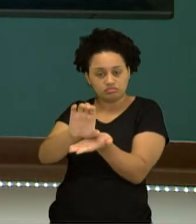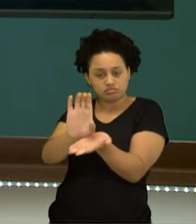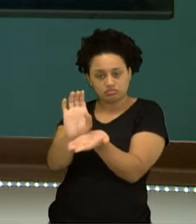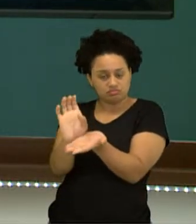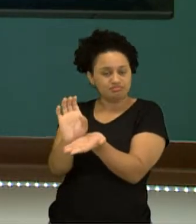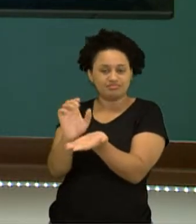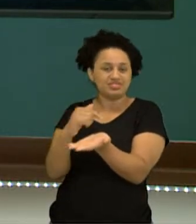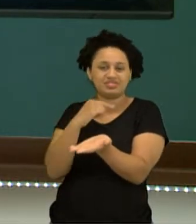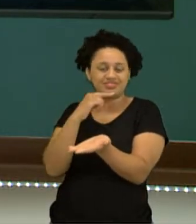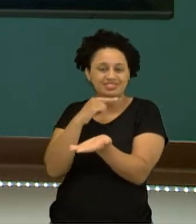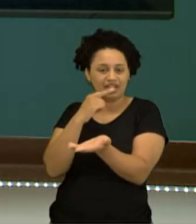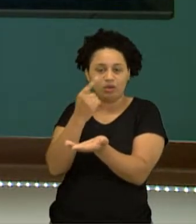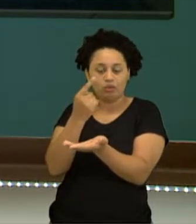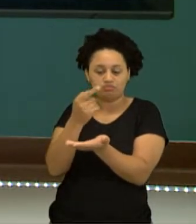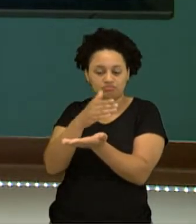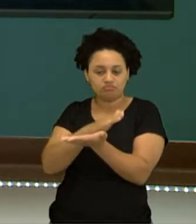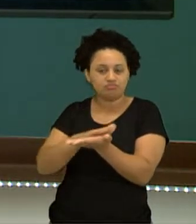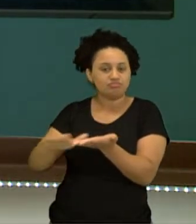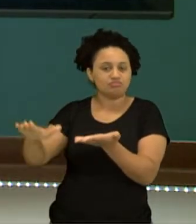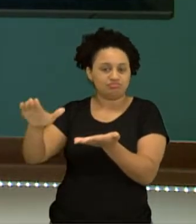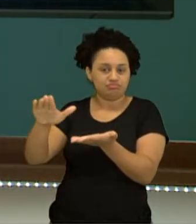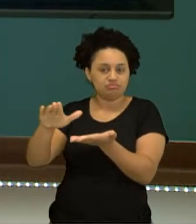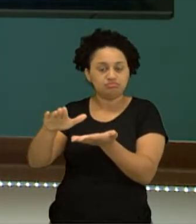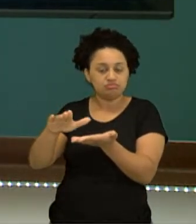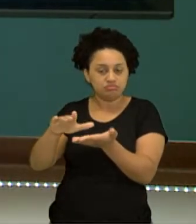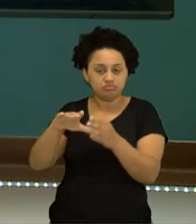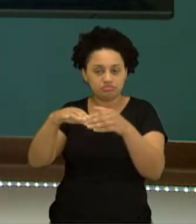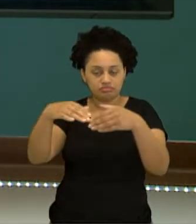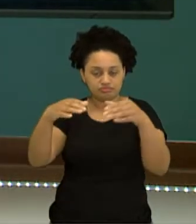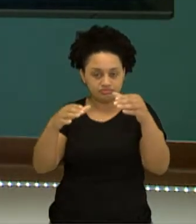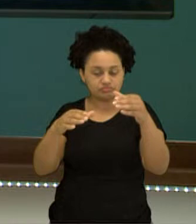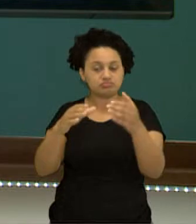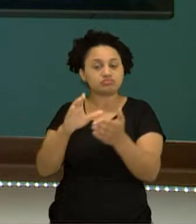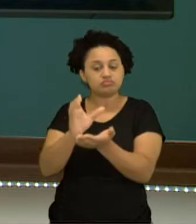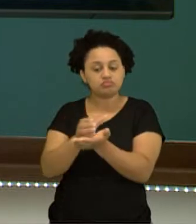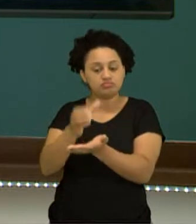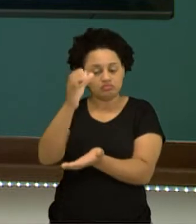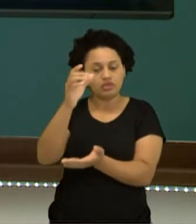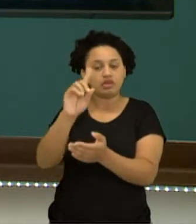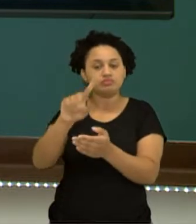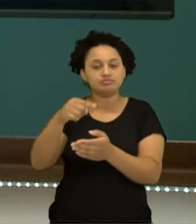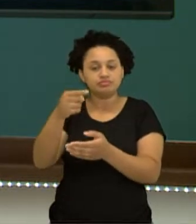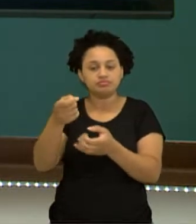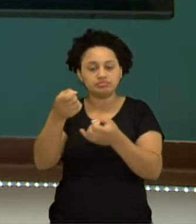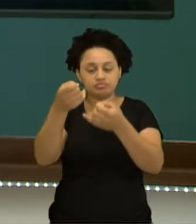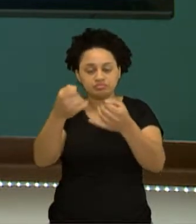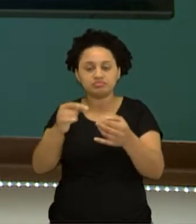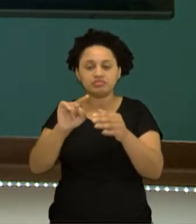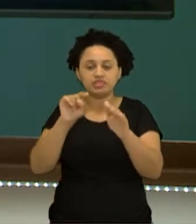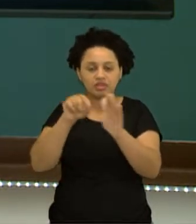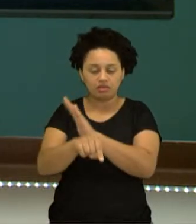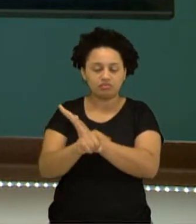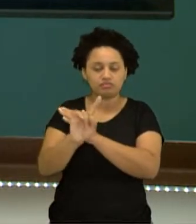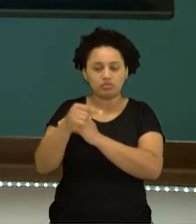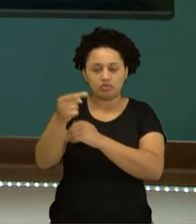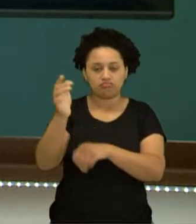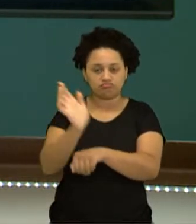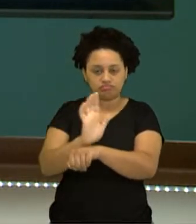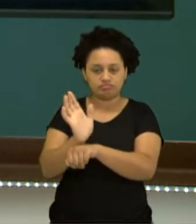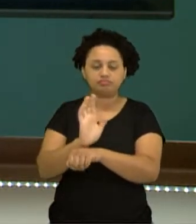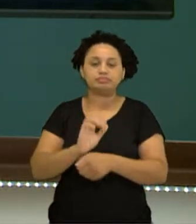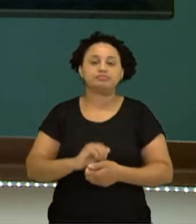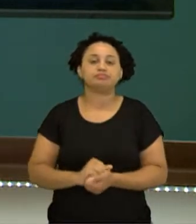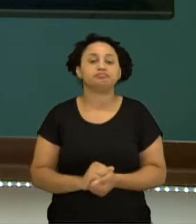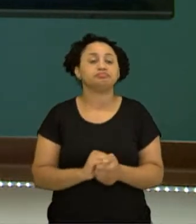não cabe em um plano apenas essa face lateral, que a gente vai falar sobre face lateral um pouquinho mais em outro vídeo.